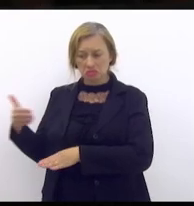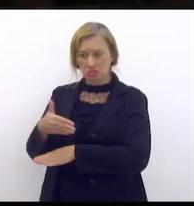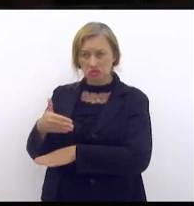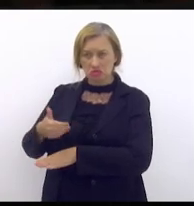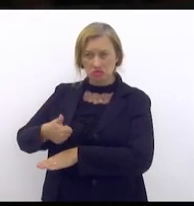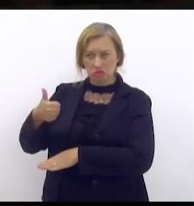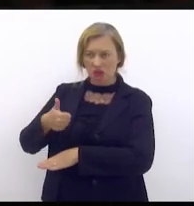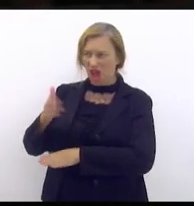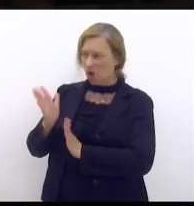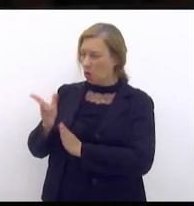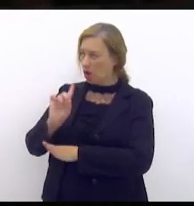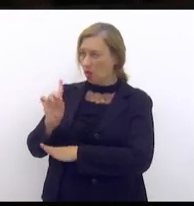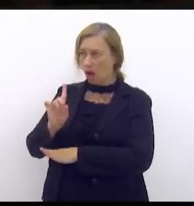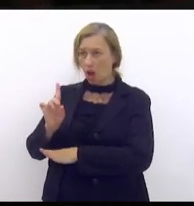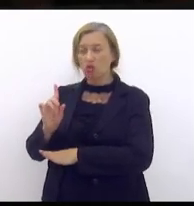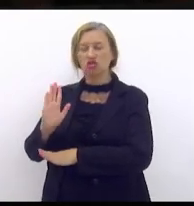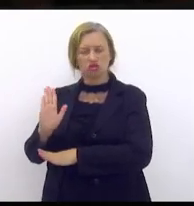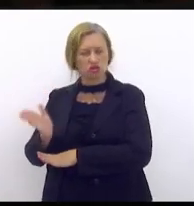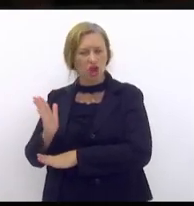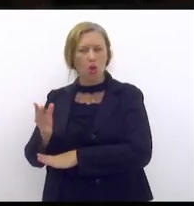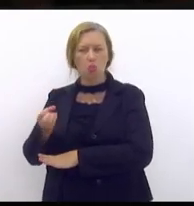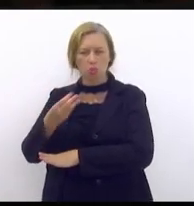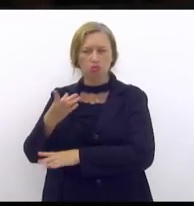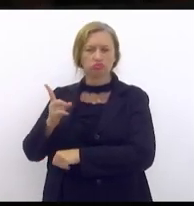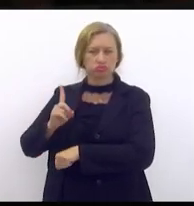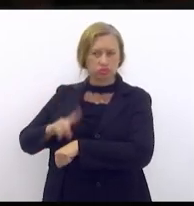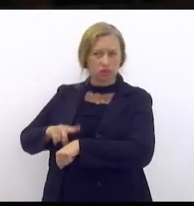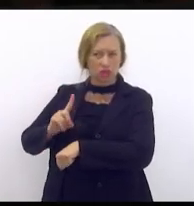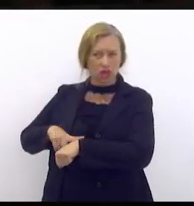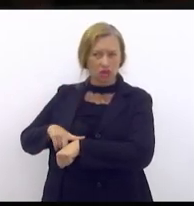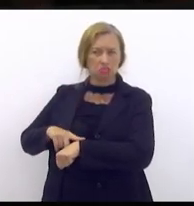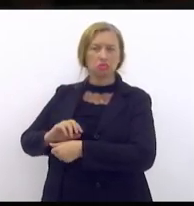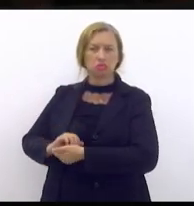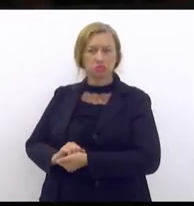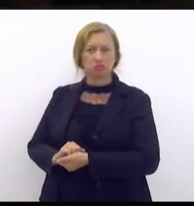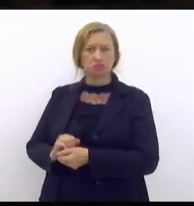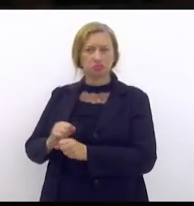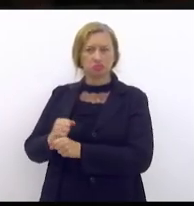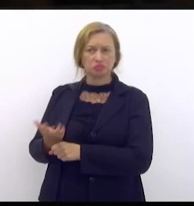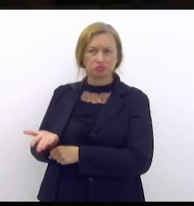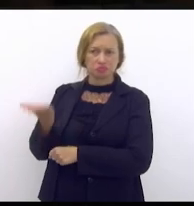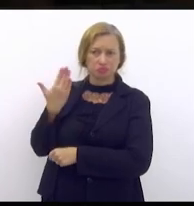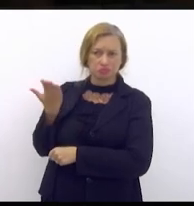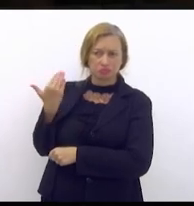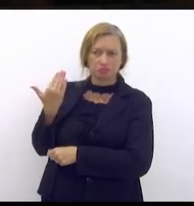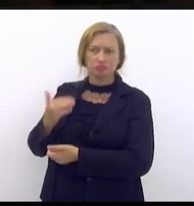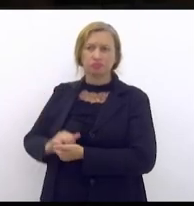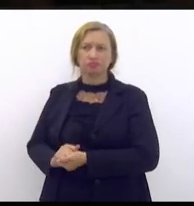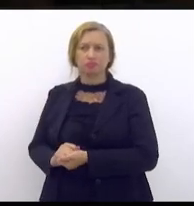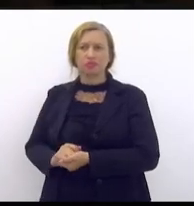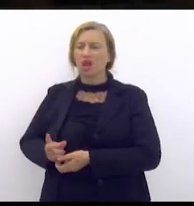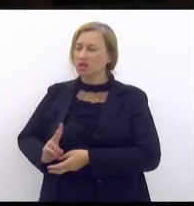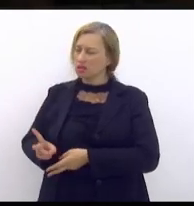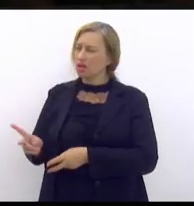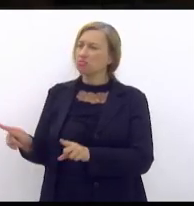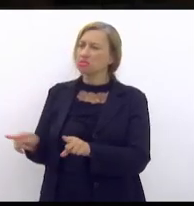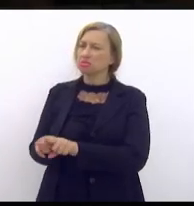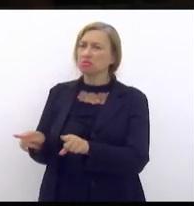foi agora, ele chegou aqui na legislatura passada, né, sempre